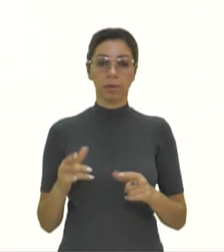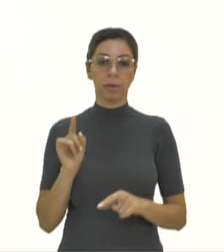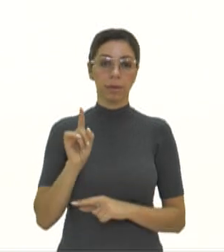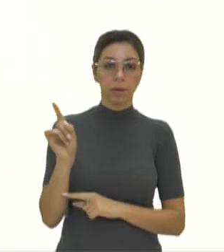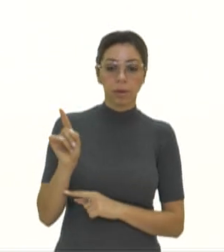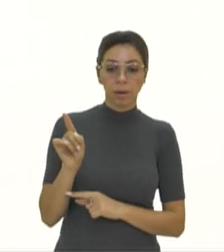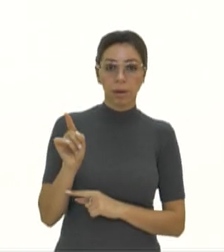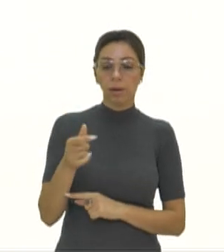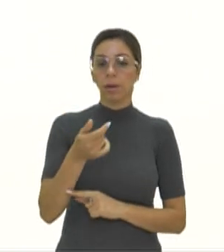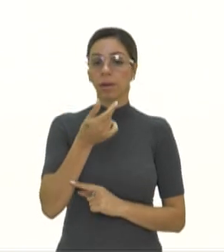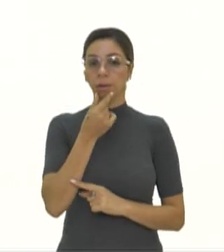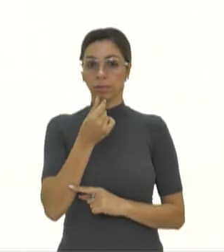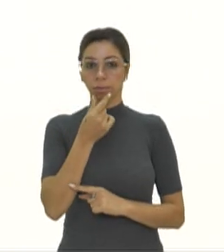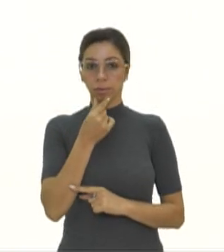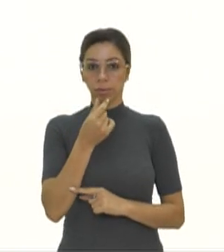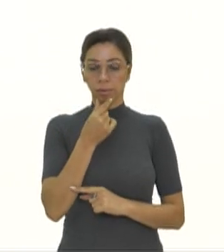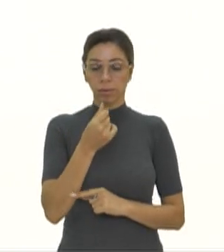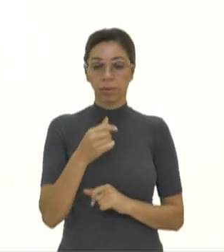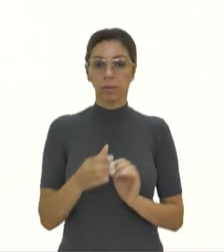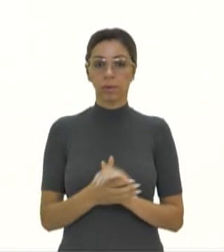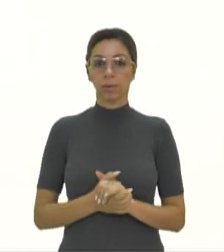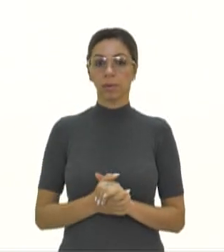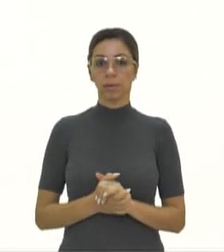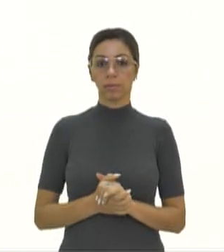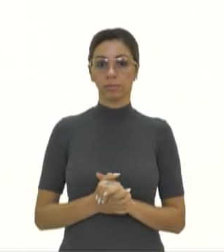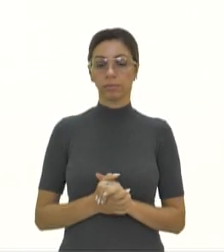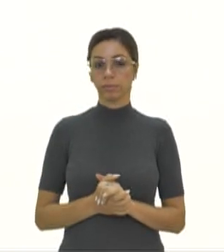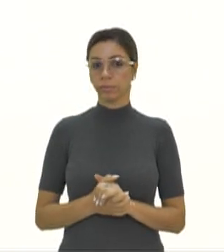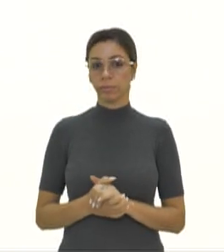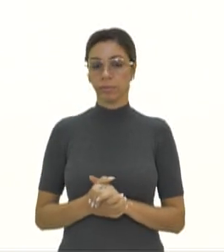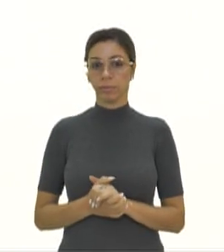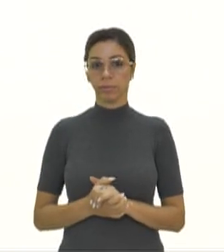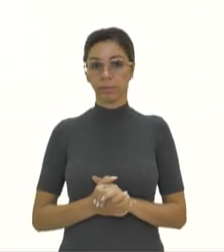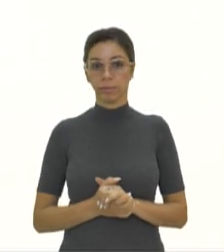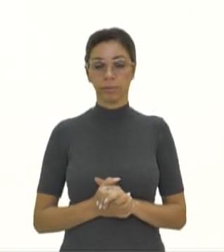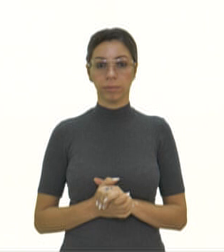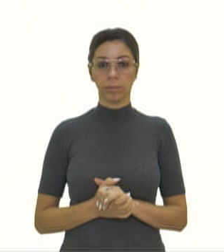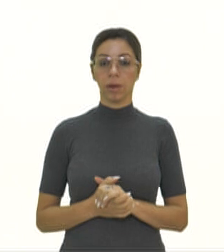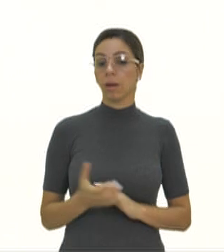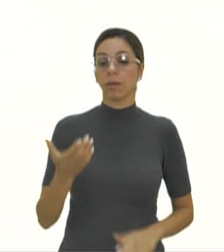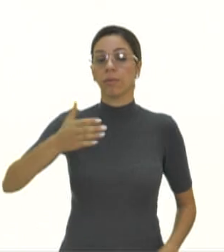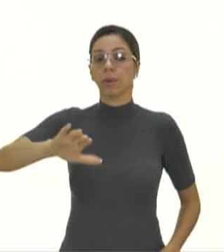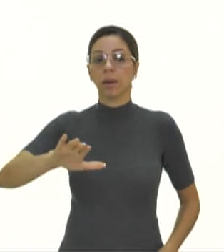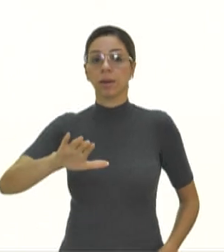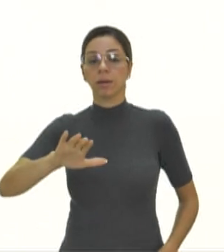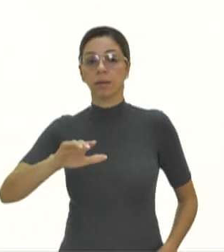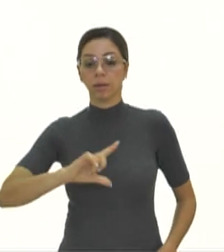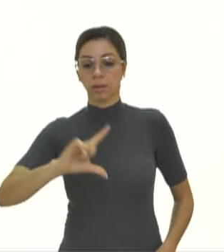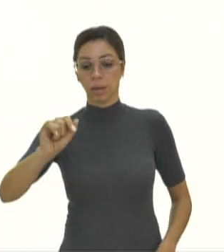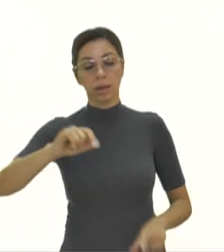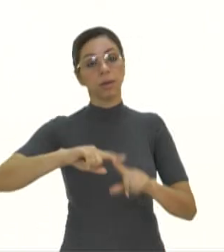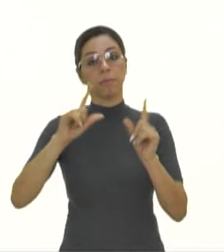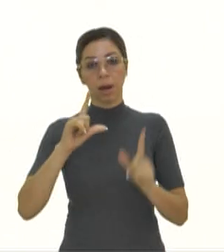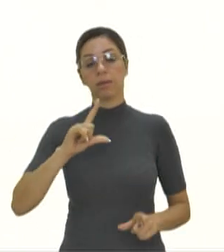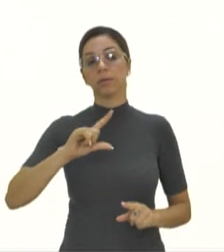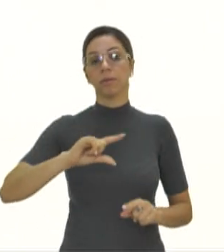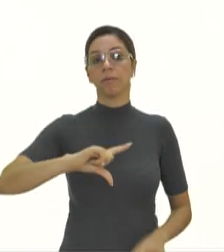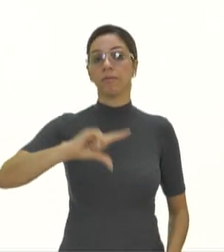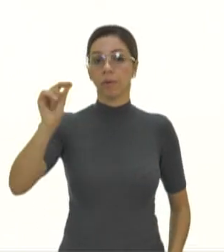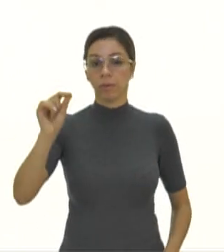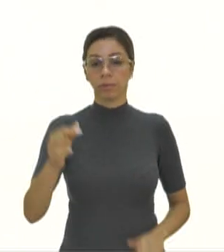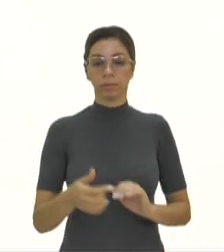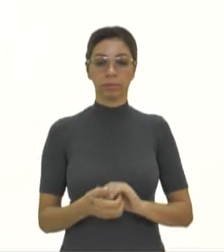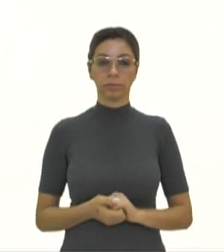acidentalmente deixou. Entirely new ones, de forma inserida, novas situações, novas